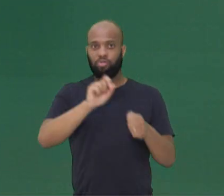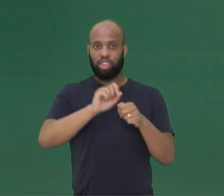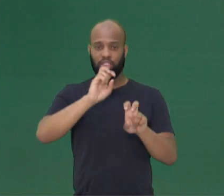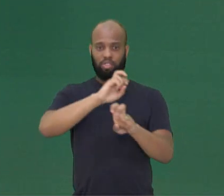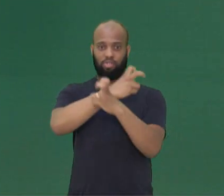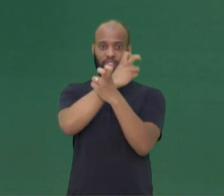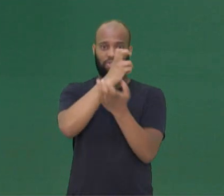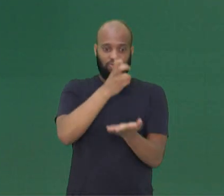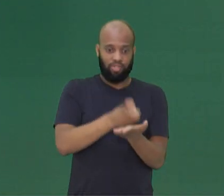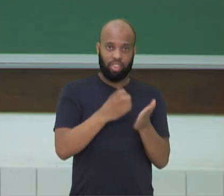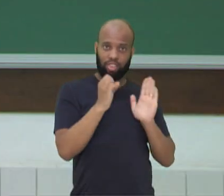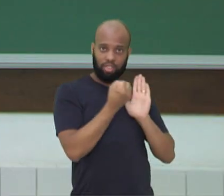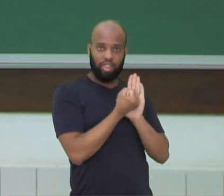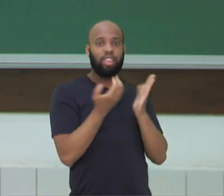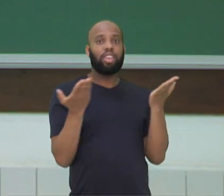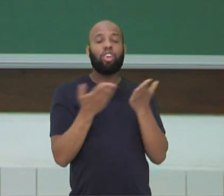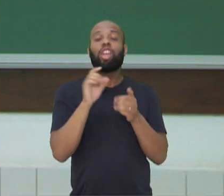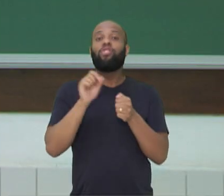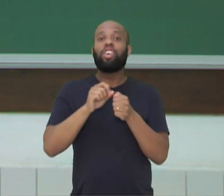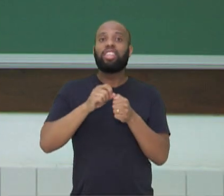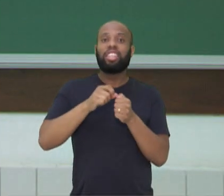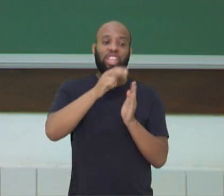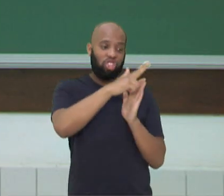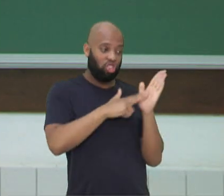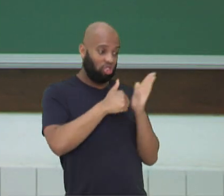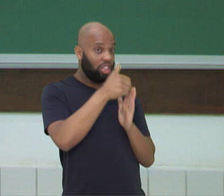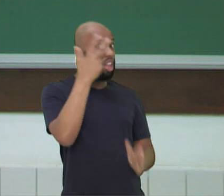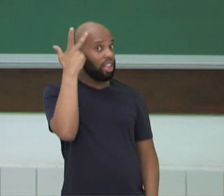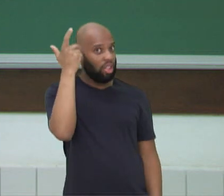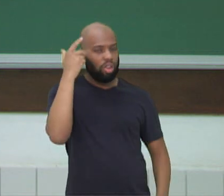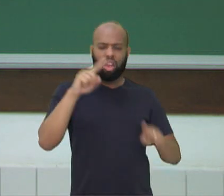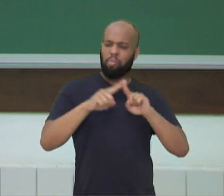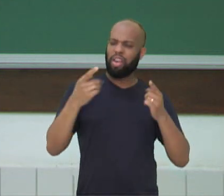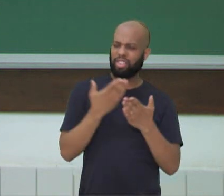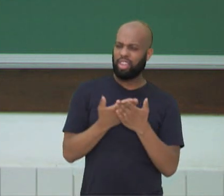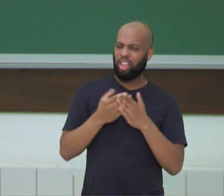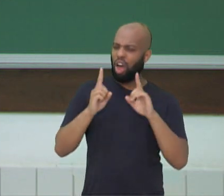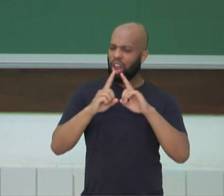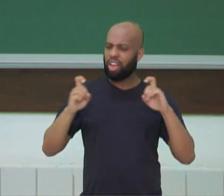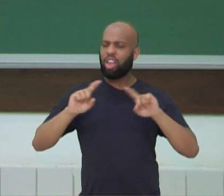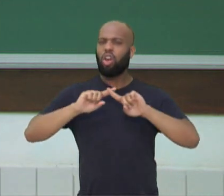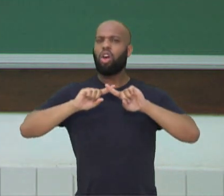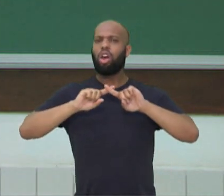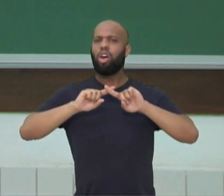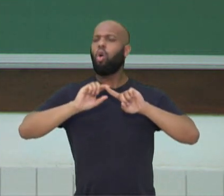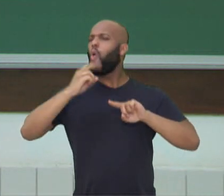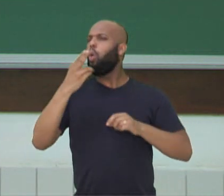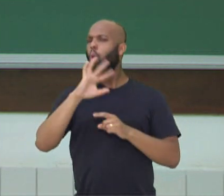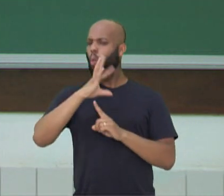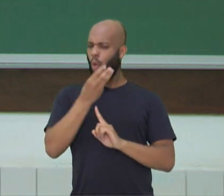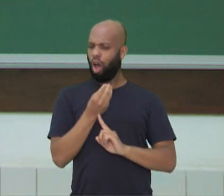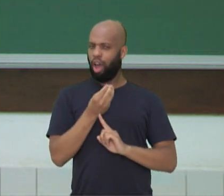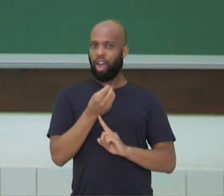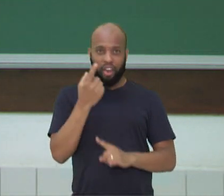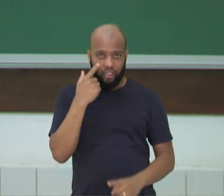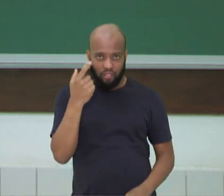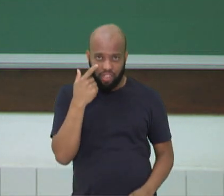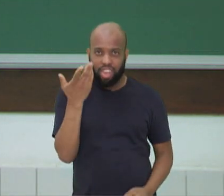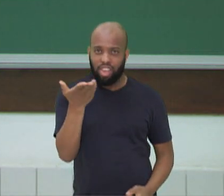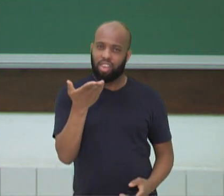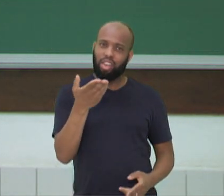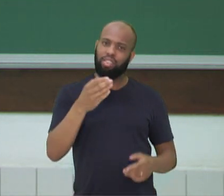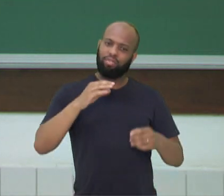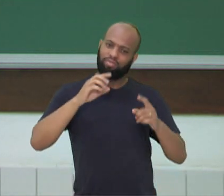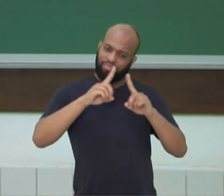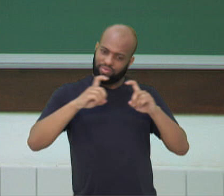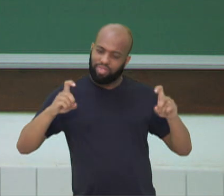vamos fazer tinta natural? Vocês vão me perguntar assim, mas Fabiano, é aula de ciências ou é aula de arte? Eu não falei que a nossa disciplina de ciências